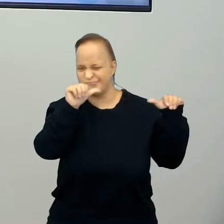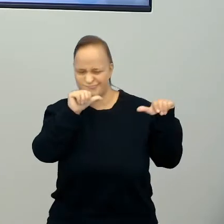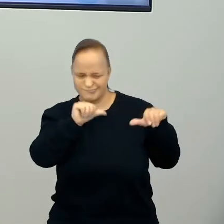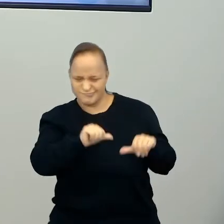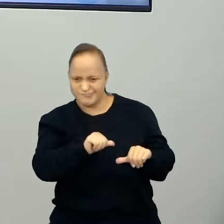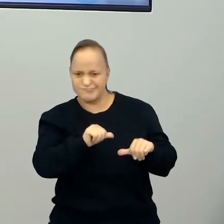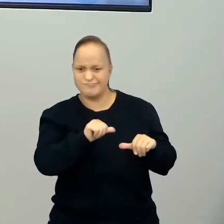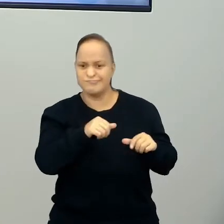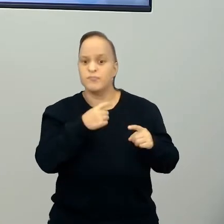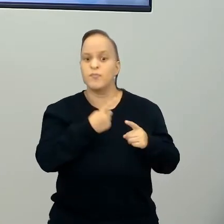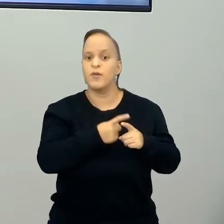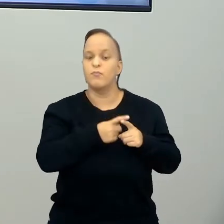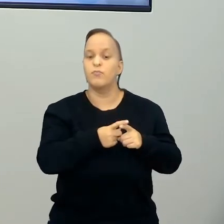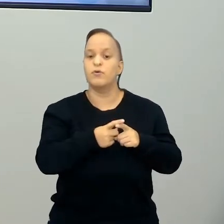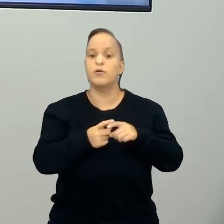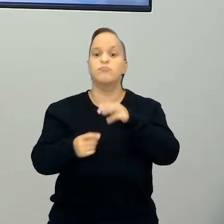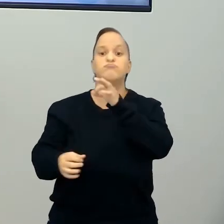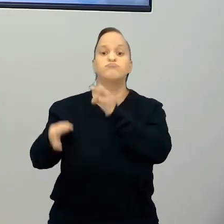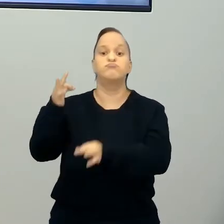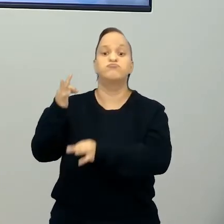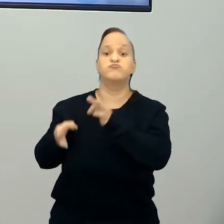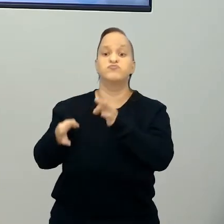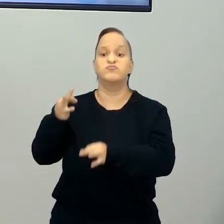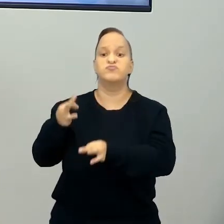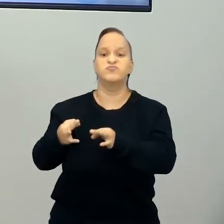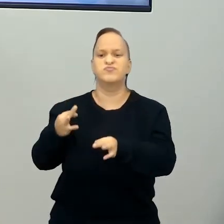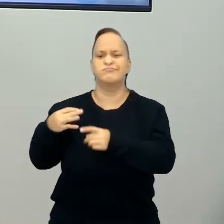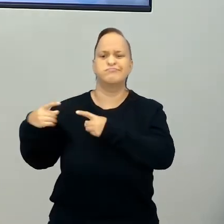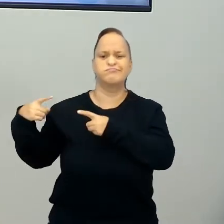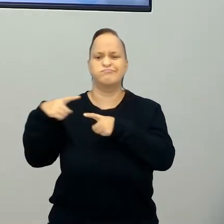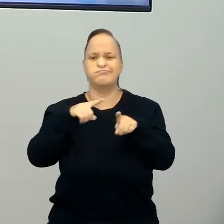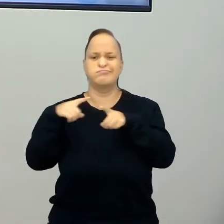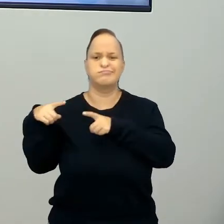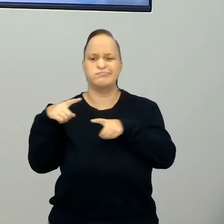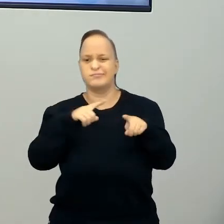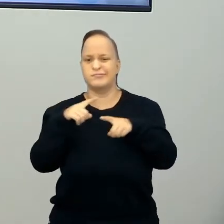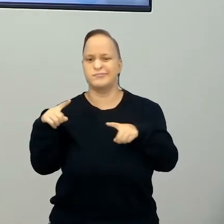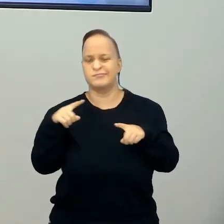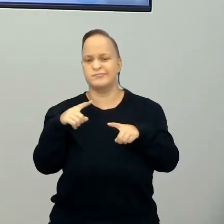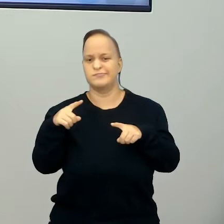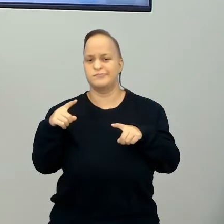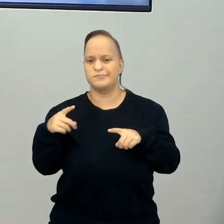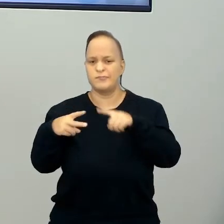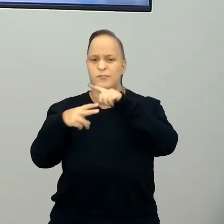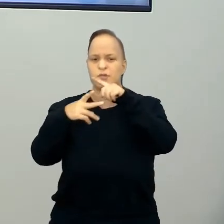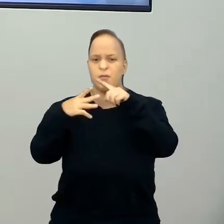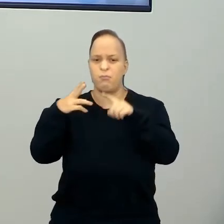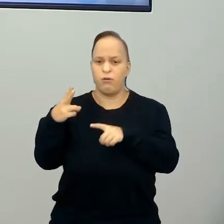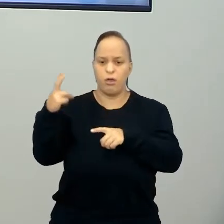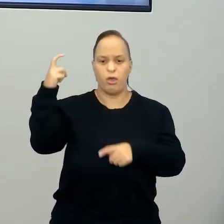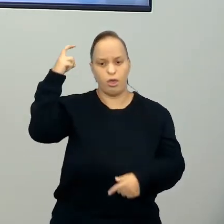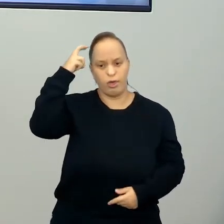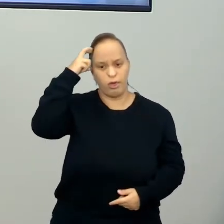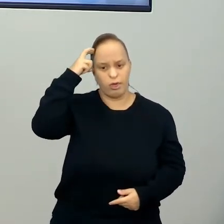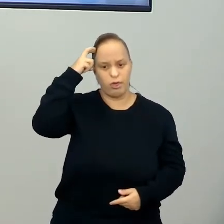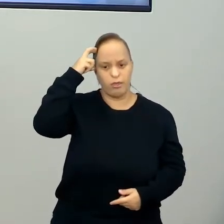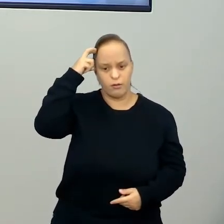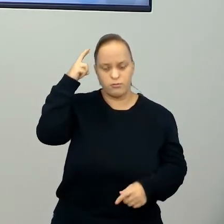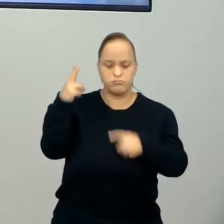por causa de um julgamento social. Então, é uma junção desses aspectos, da cultura, das pessoas, né?